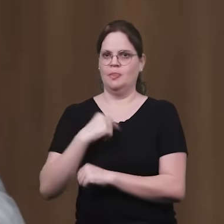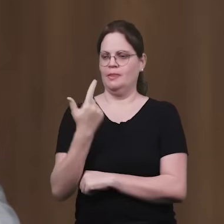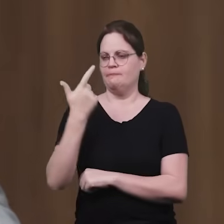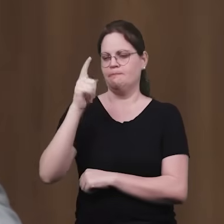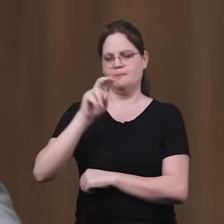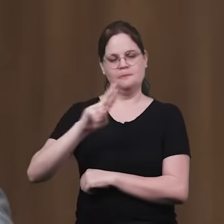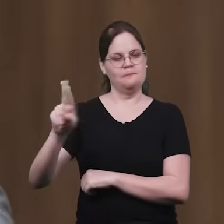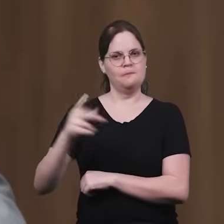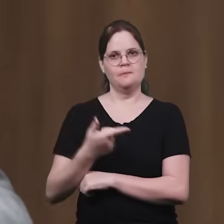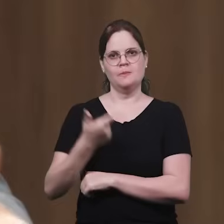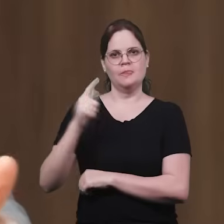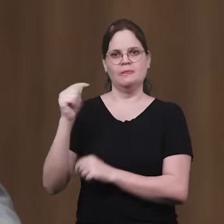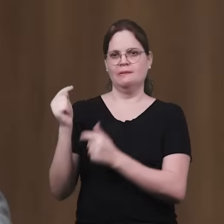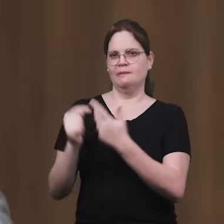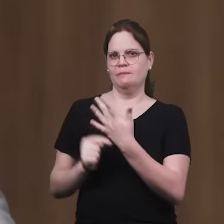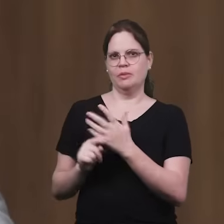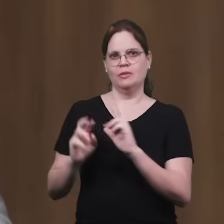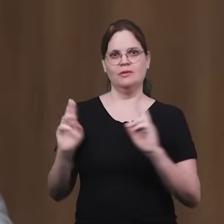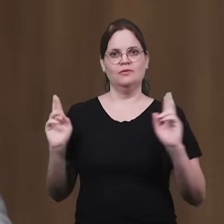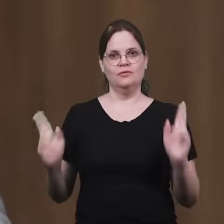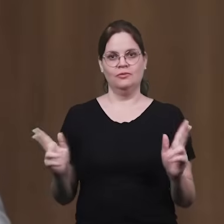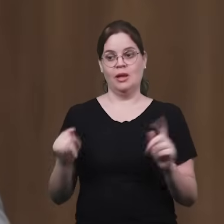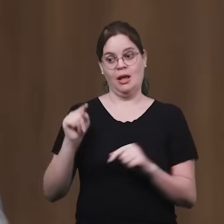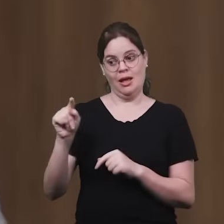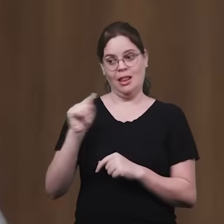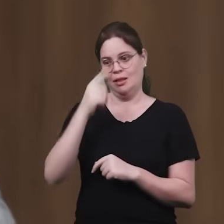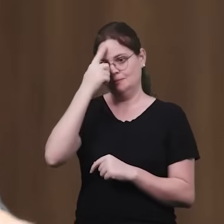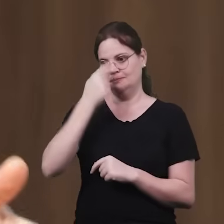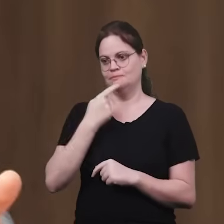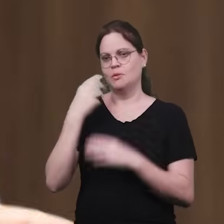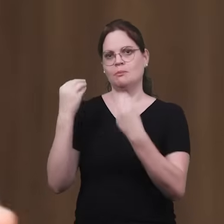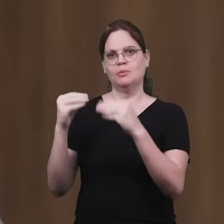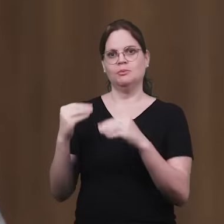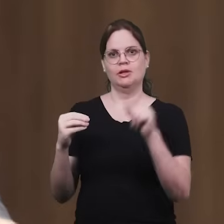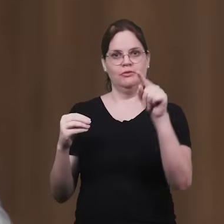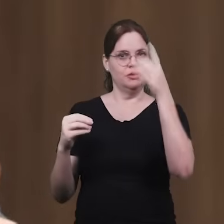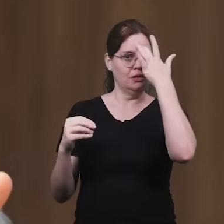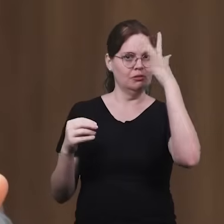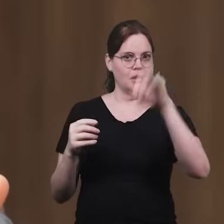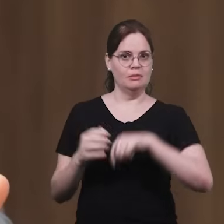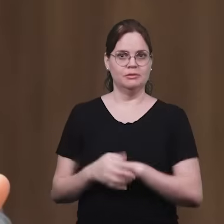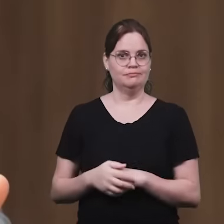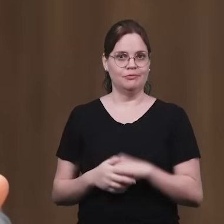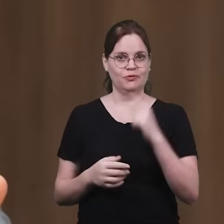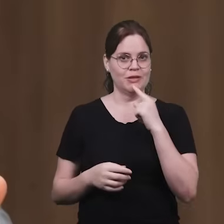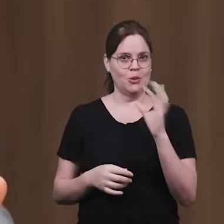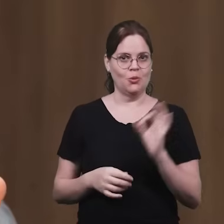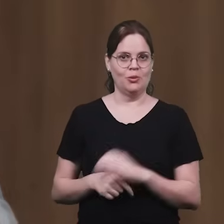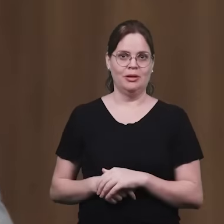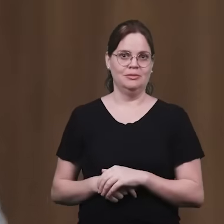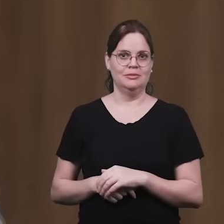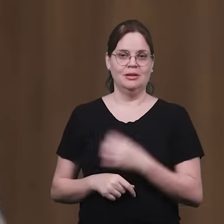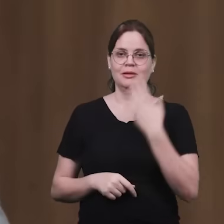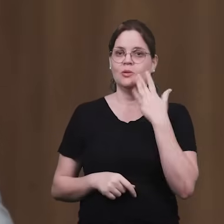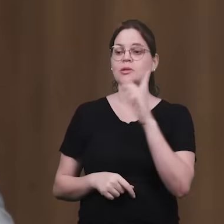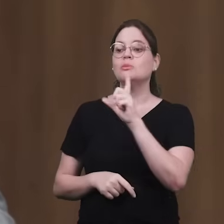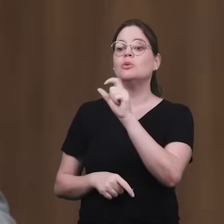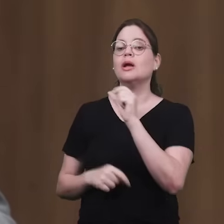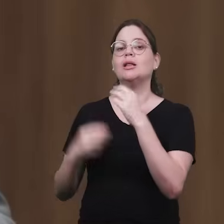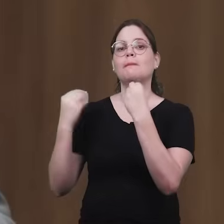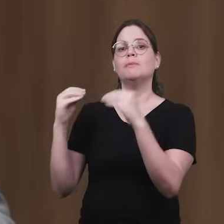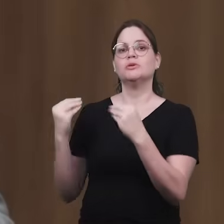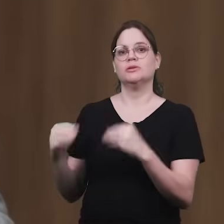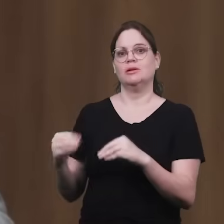com um codinome, com, enfim, alguma coisa assim, e naquele perfil ele publica coisas que você não sabe e não sabe o